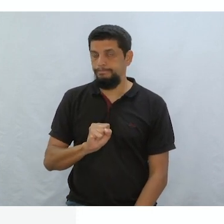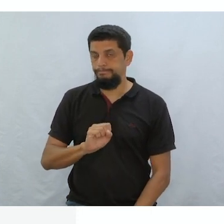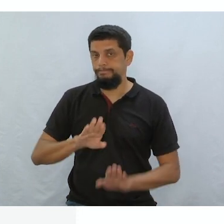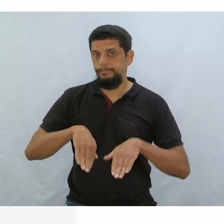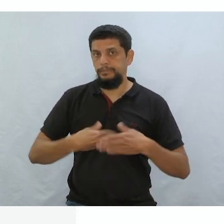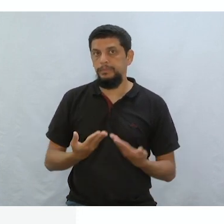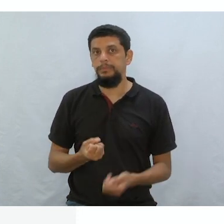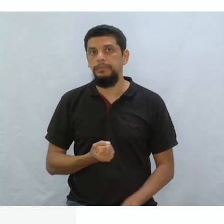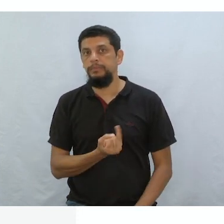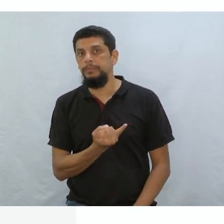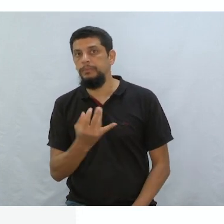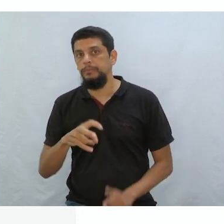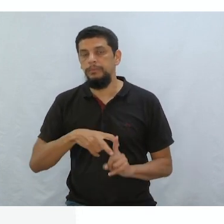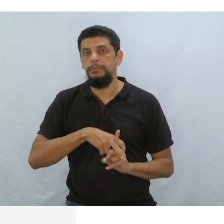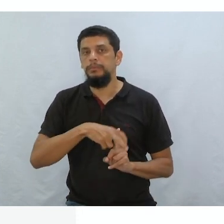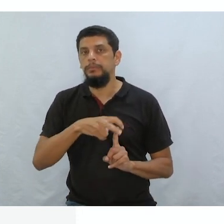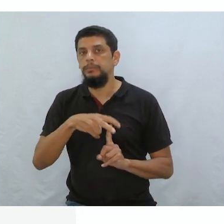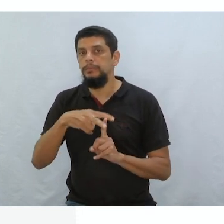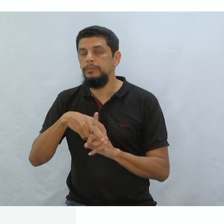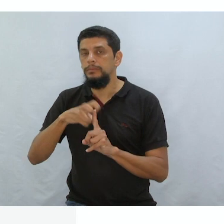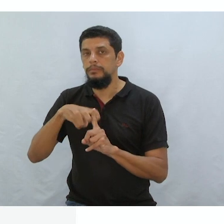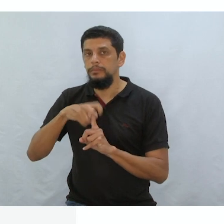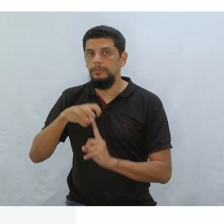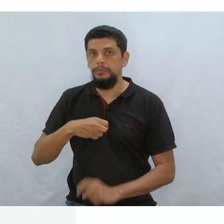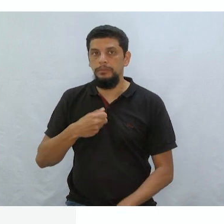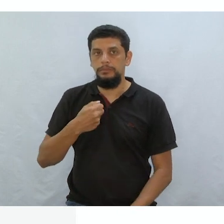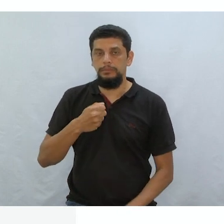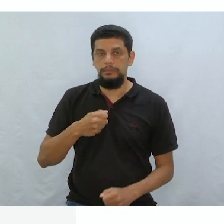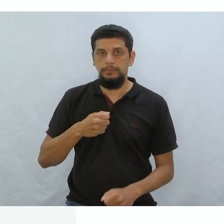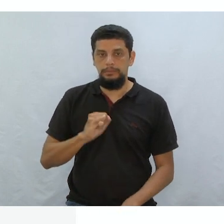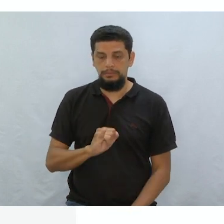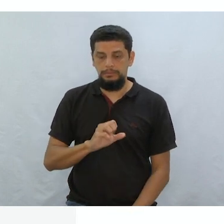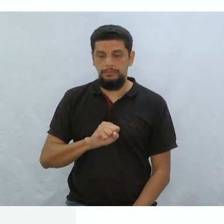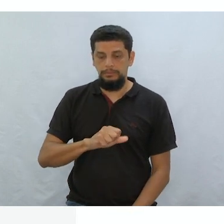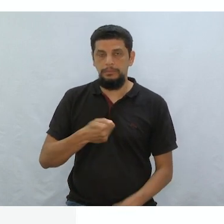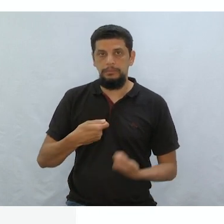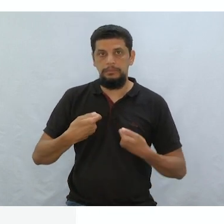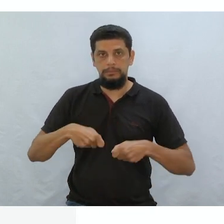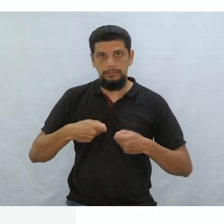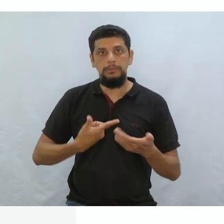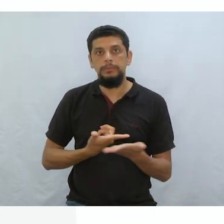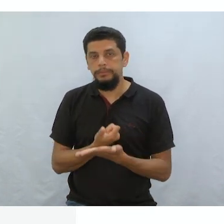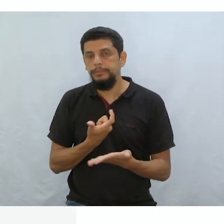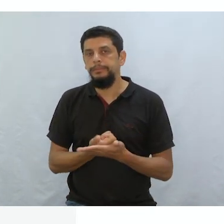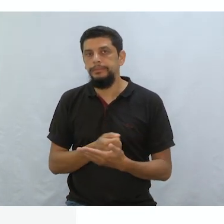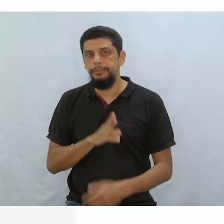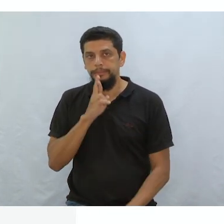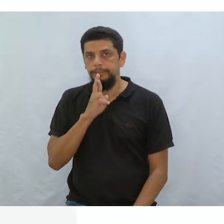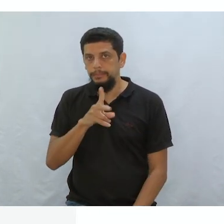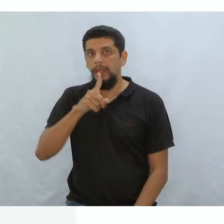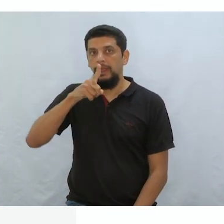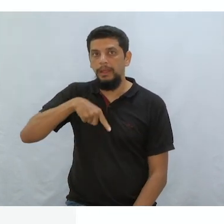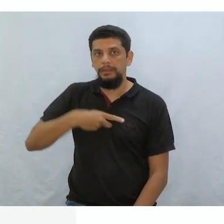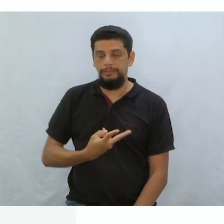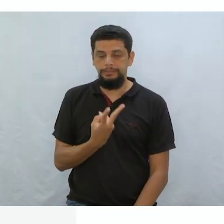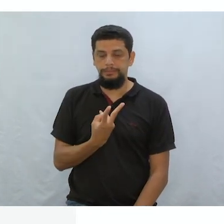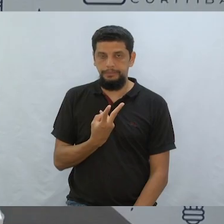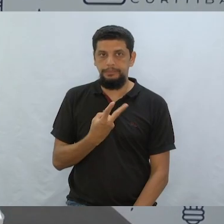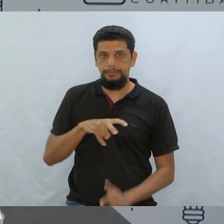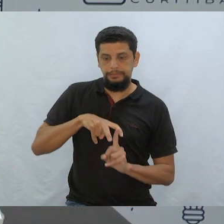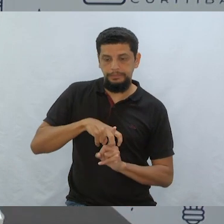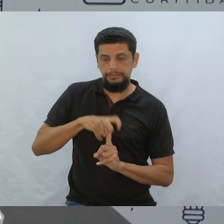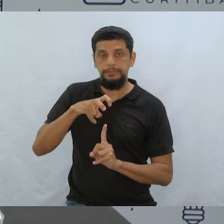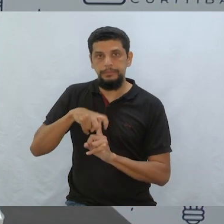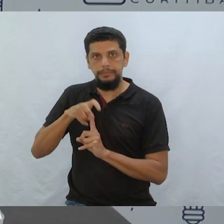2 litros. Então, quantas garrafas ela terá que comprar? A resposta é 2 garrafas.